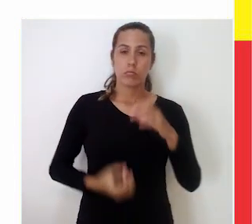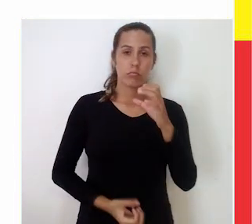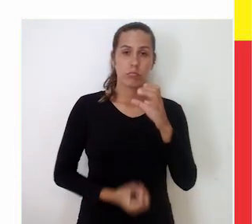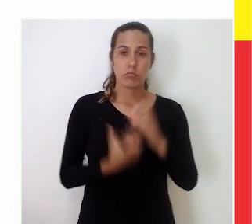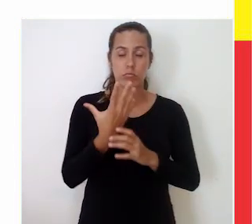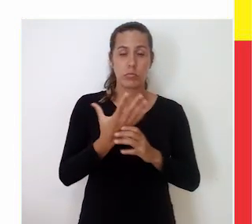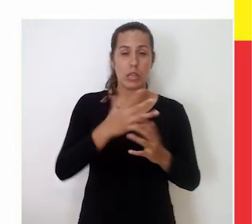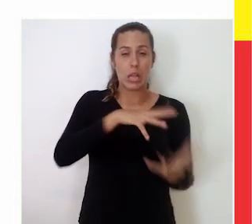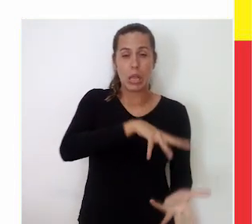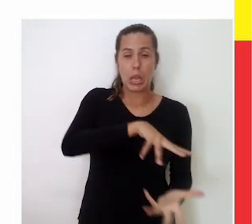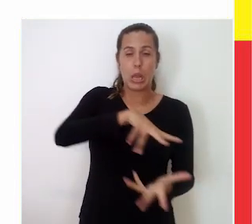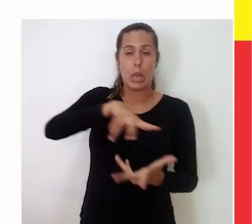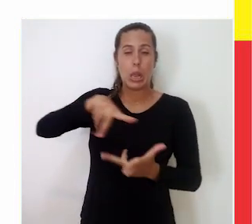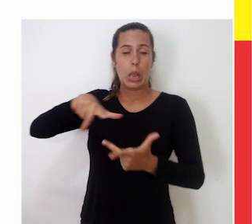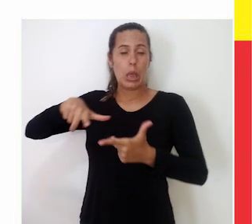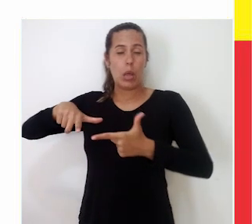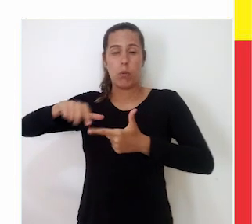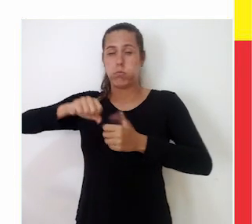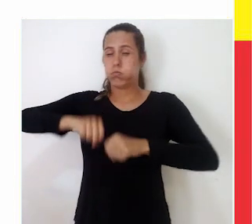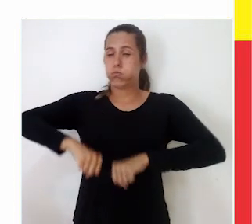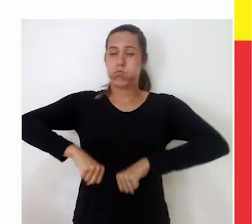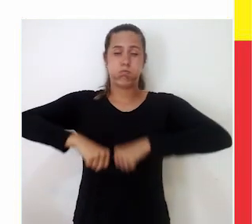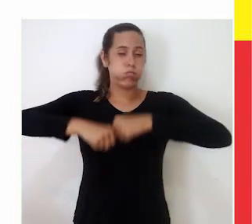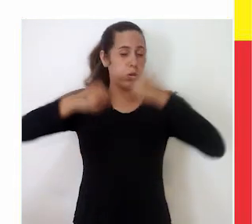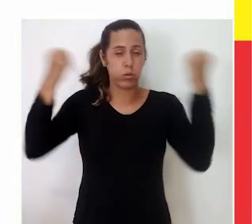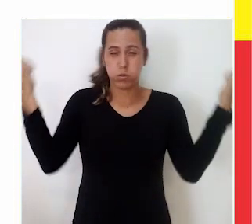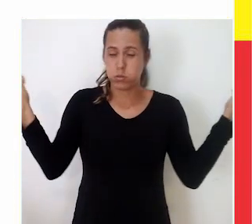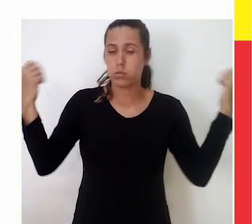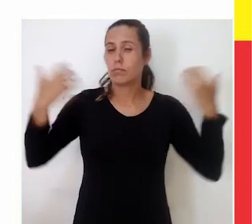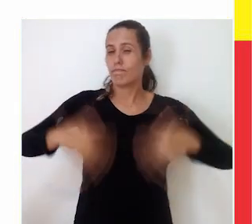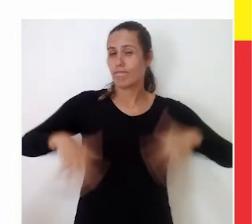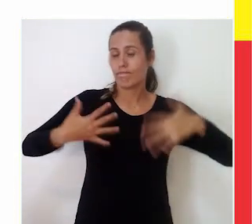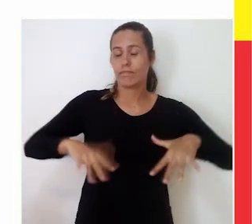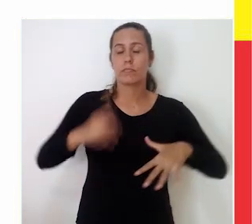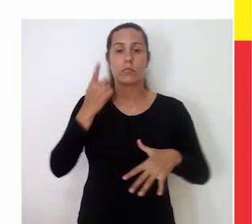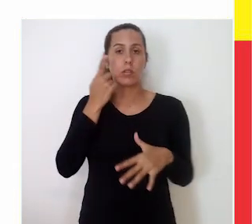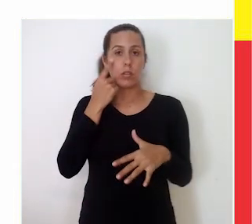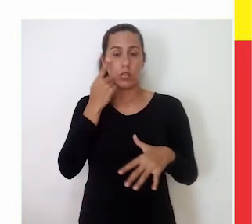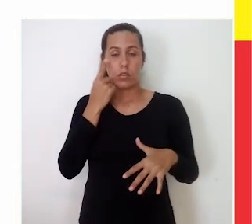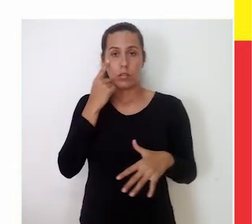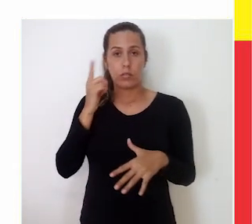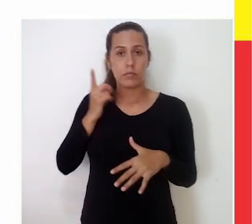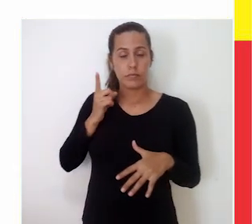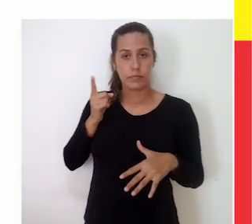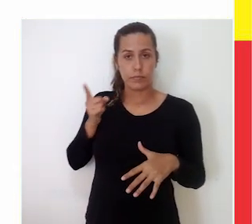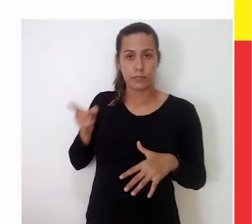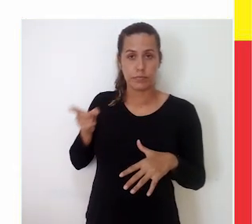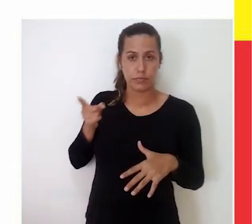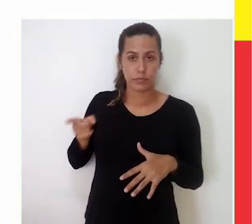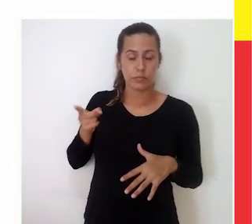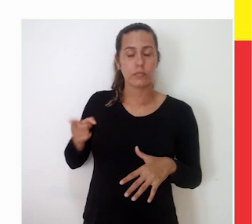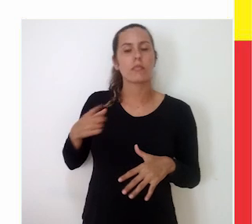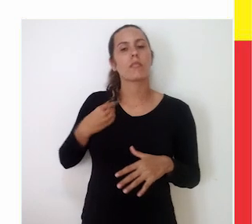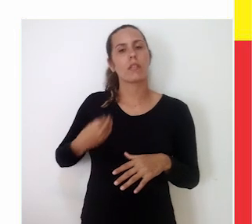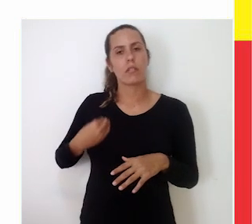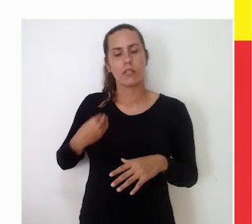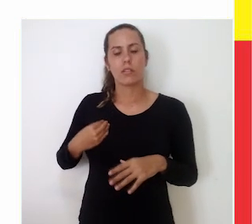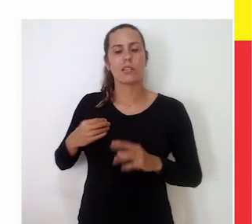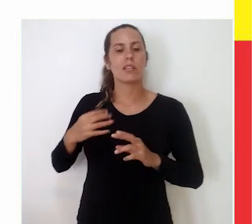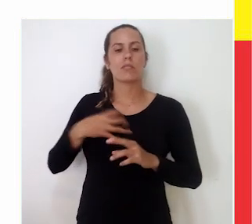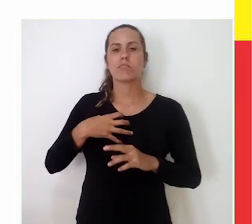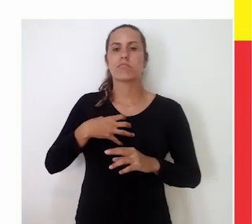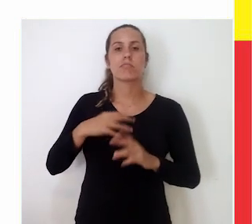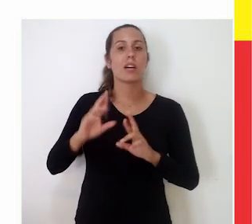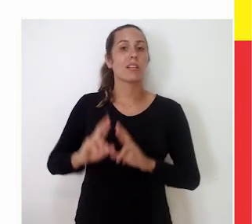destruições no nosso planeta. O tornado, ele tem uma forma diferente,